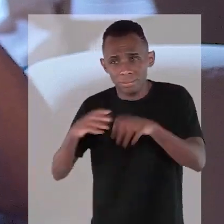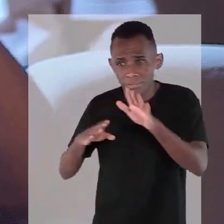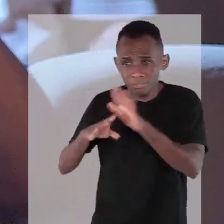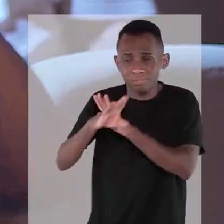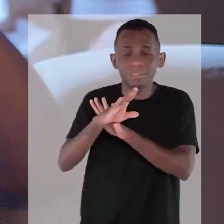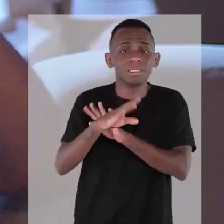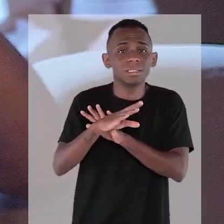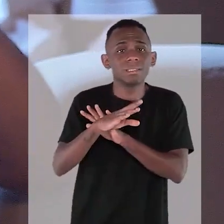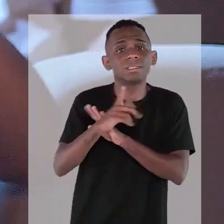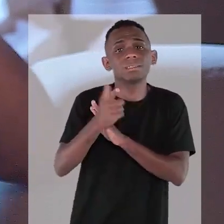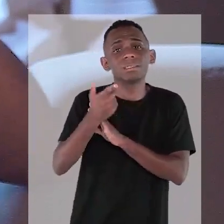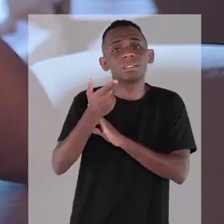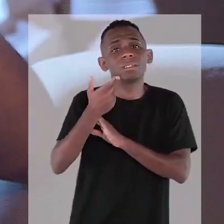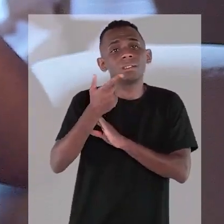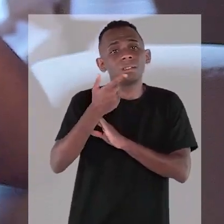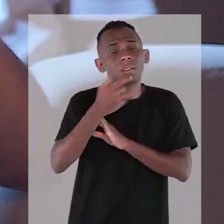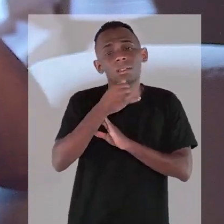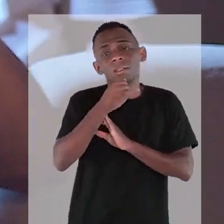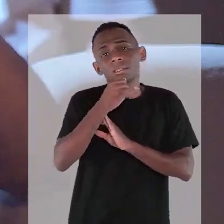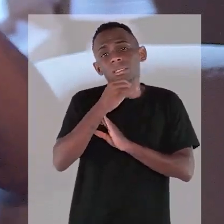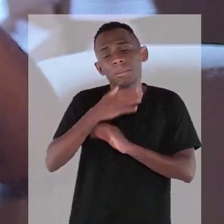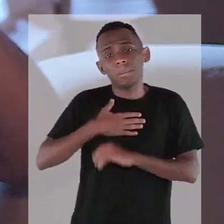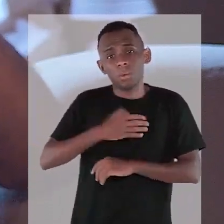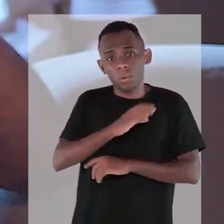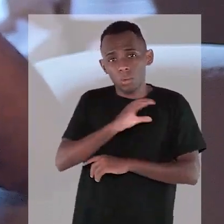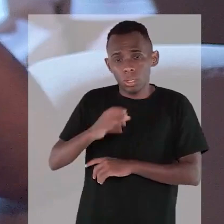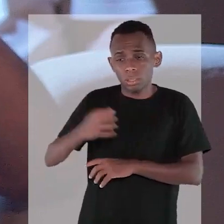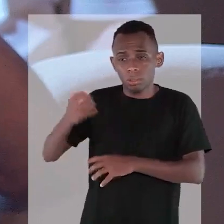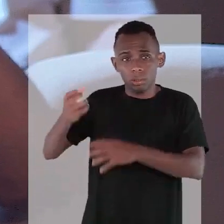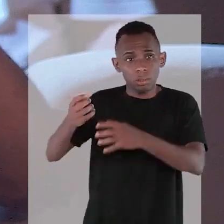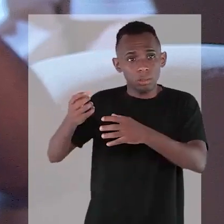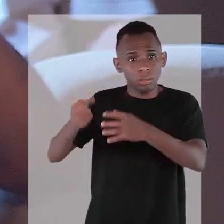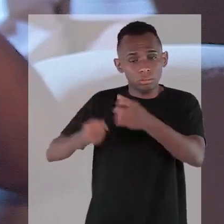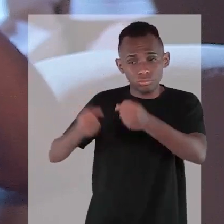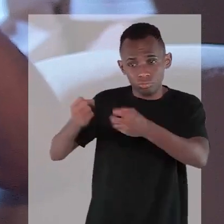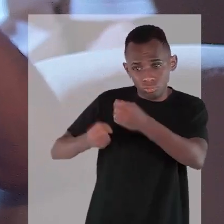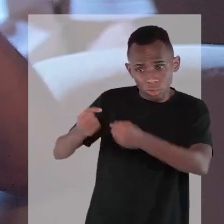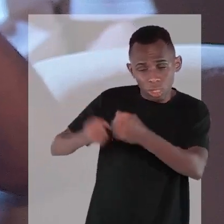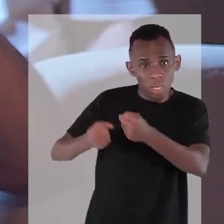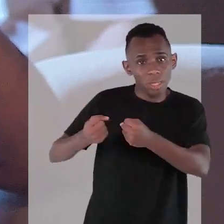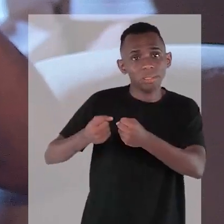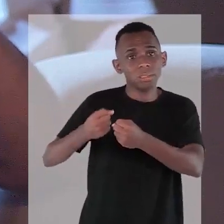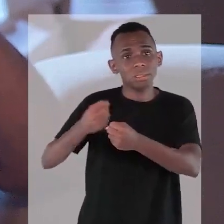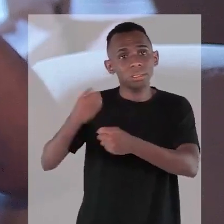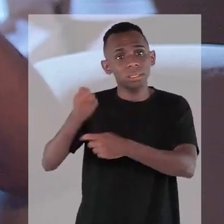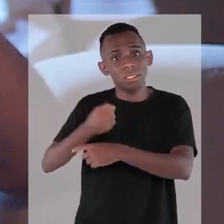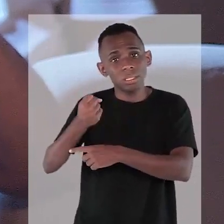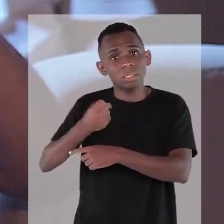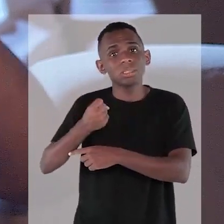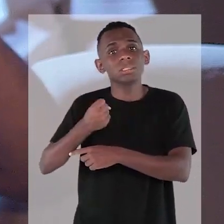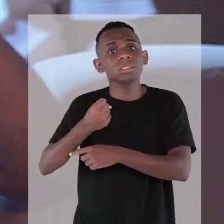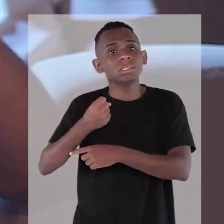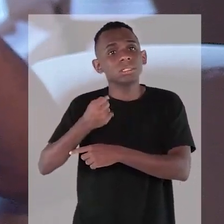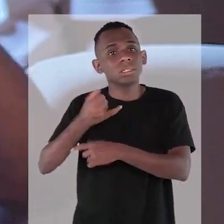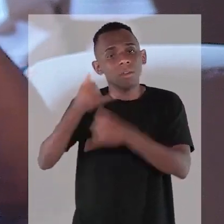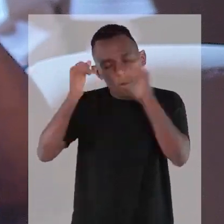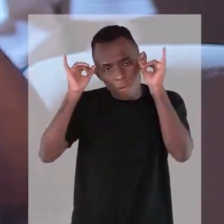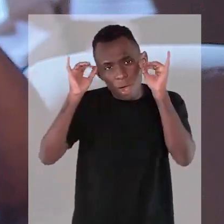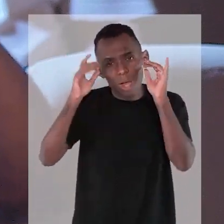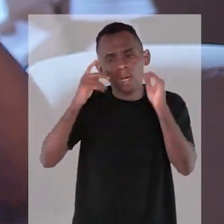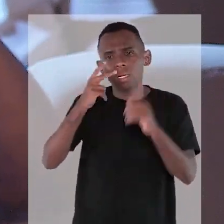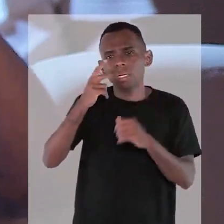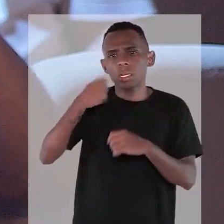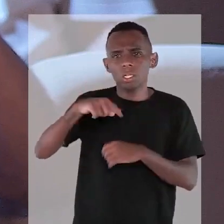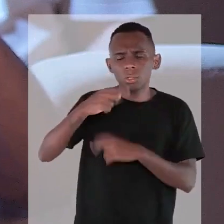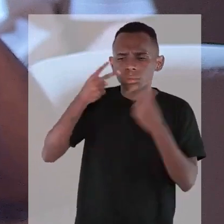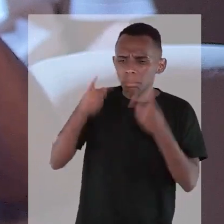em Sagarana e meu cunhado tira o leite da vaca e depois está assim, né? E a gente passa muito tempo lá vendo essa coisa que é